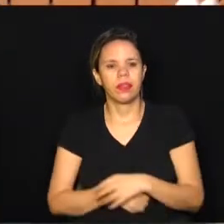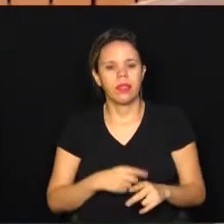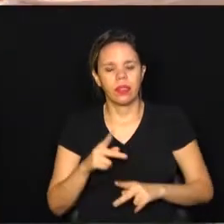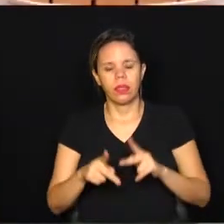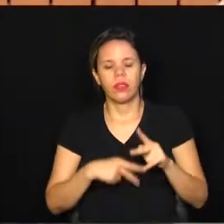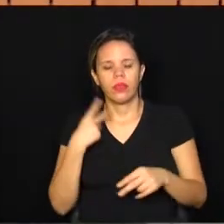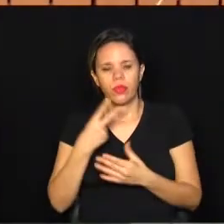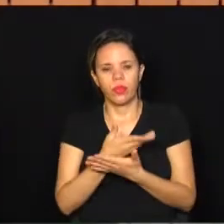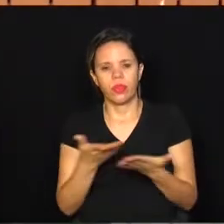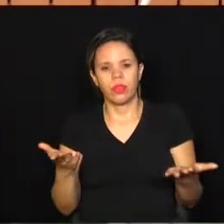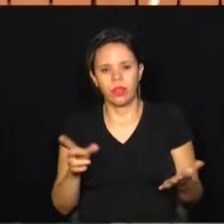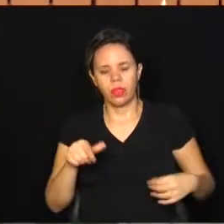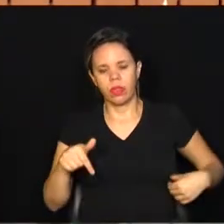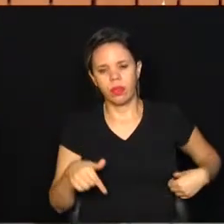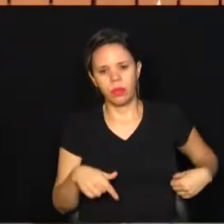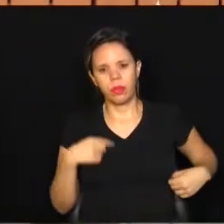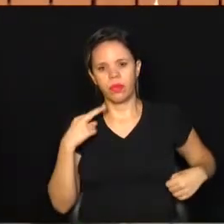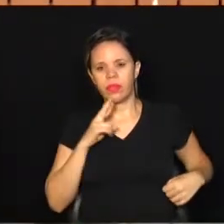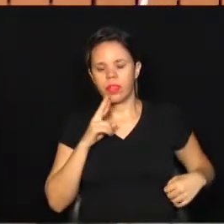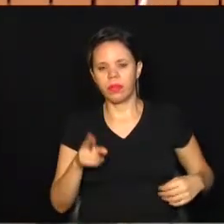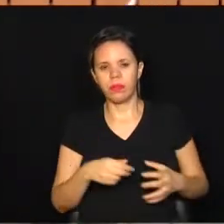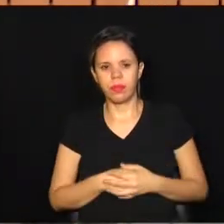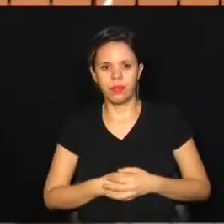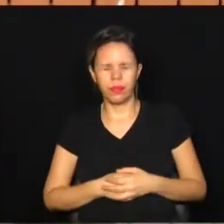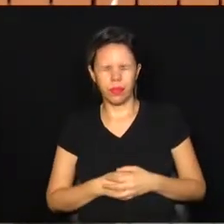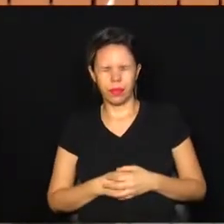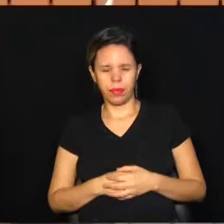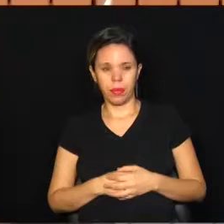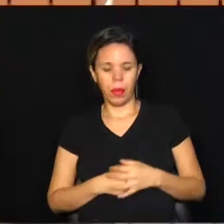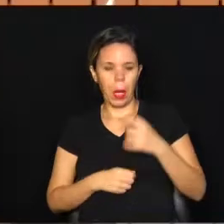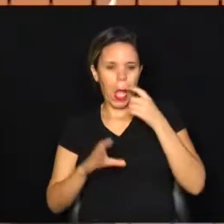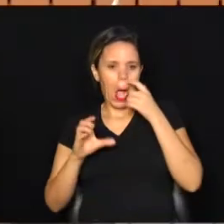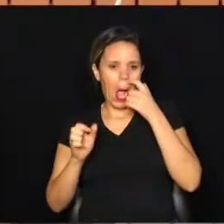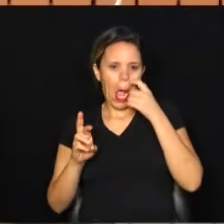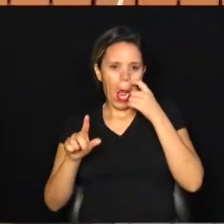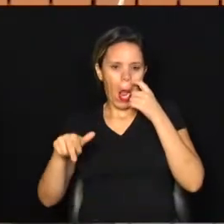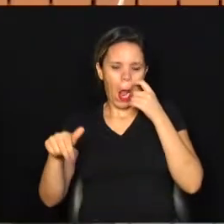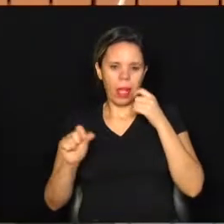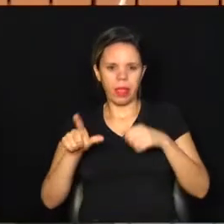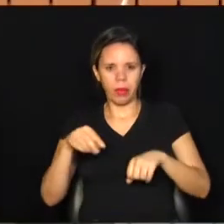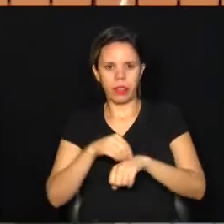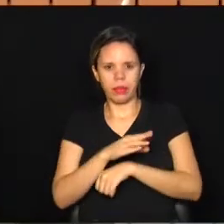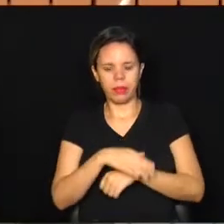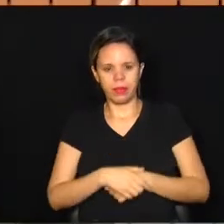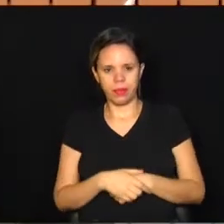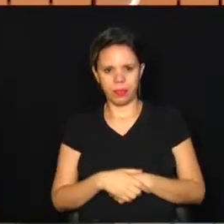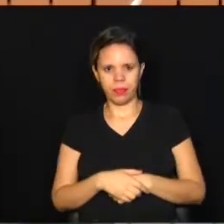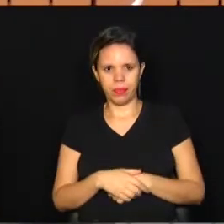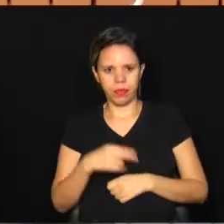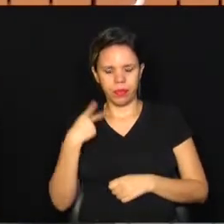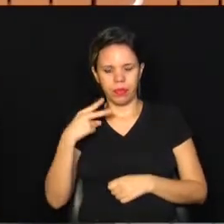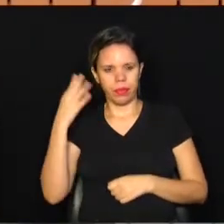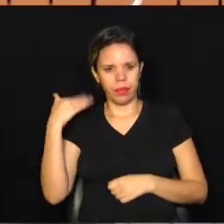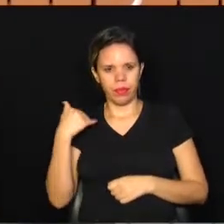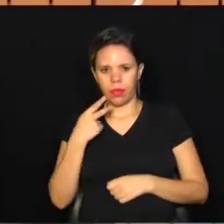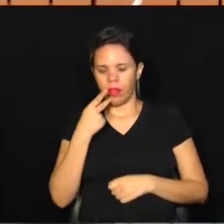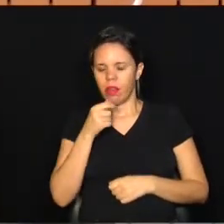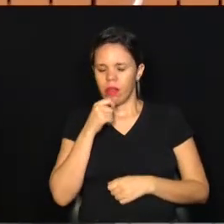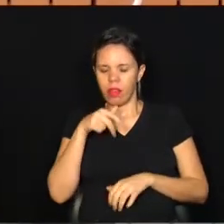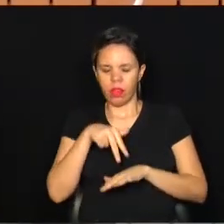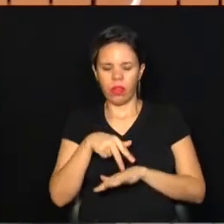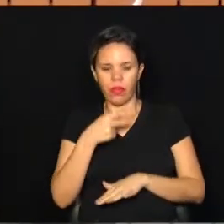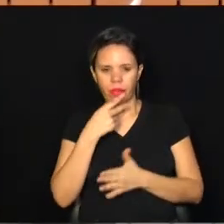demais vereadores e a Carolina, e depois eu já passo para a vereadora Débora, que ela não fez a